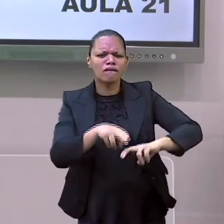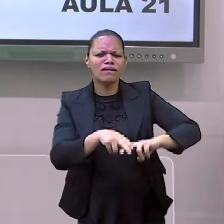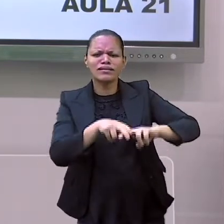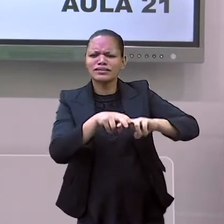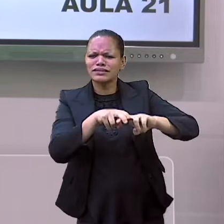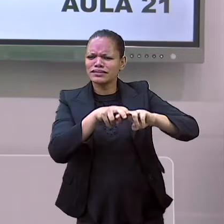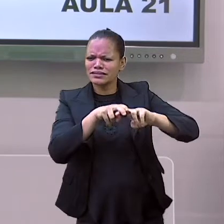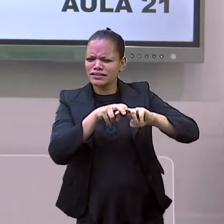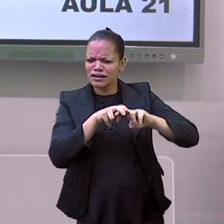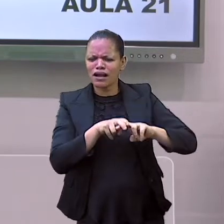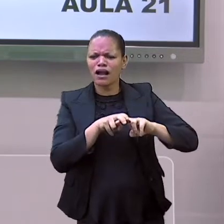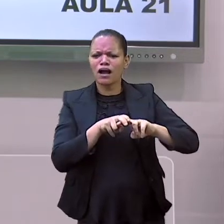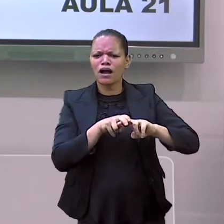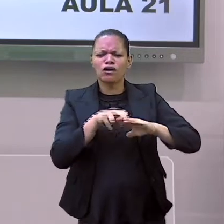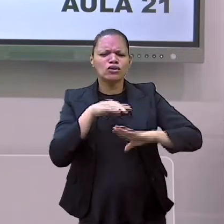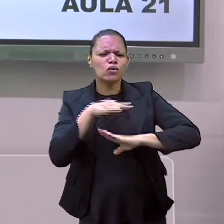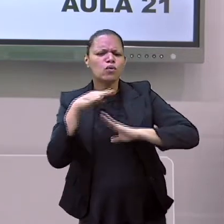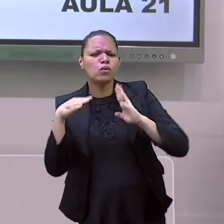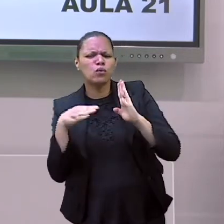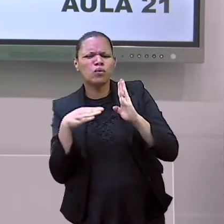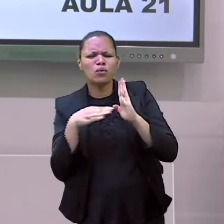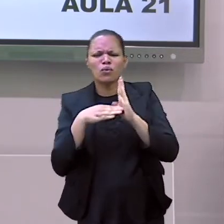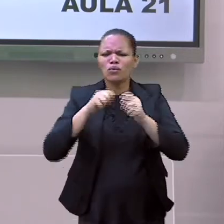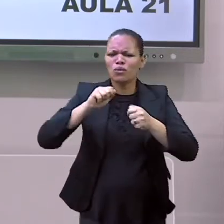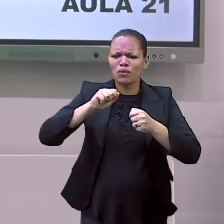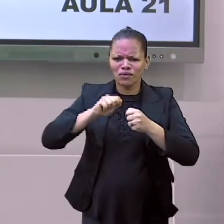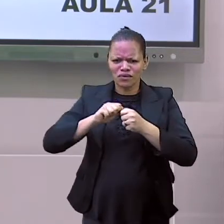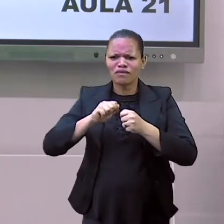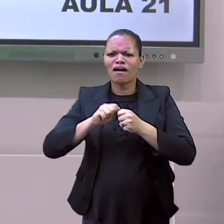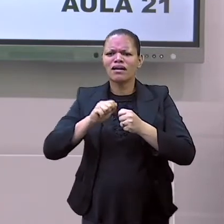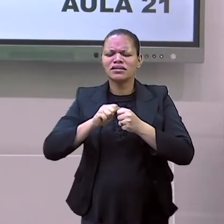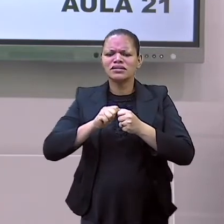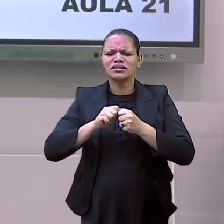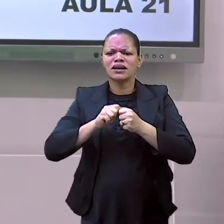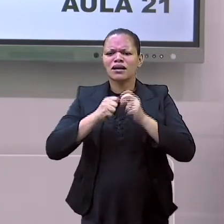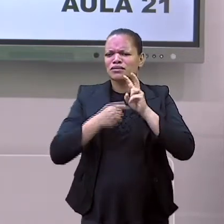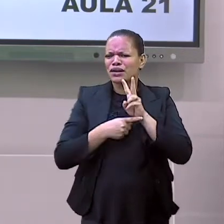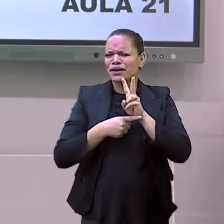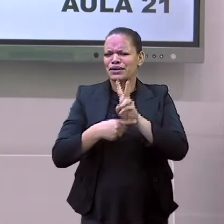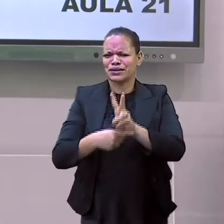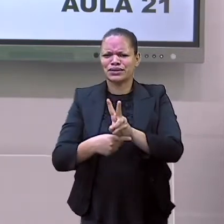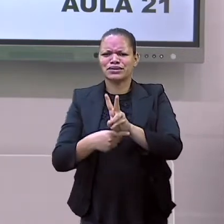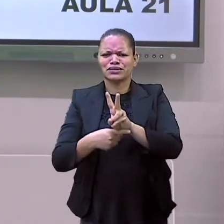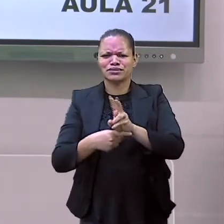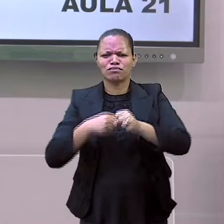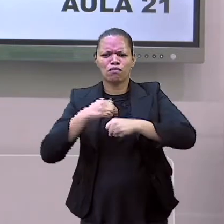que facilitam que a gente venha ter uma doença. Vamos ver?